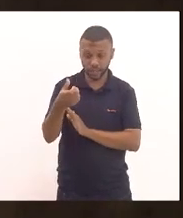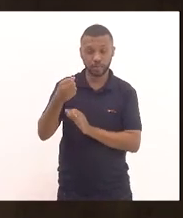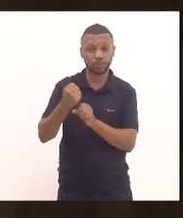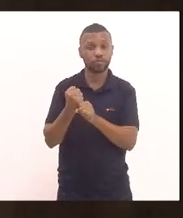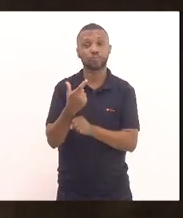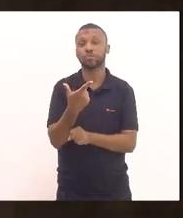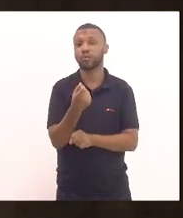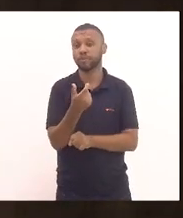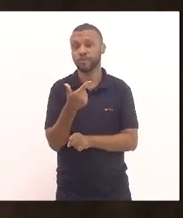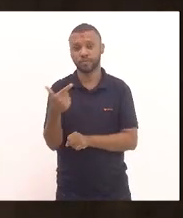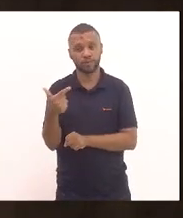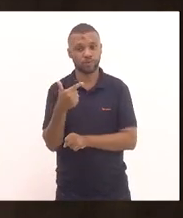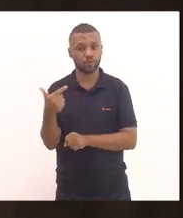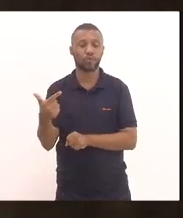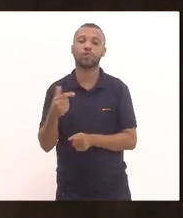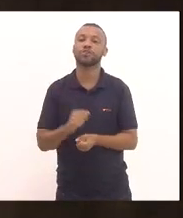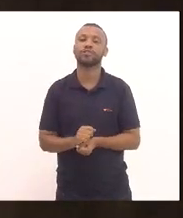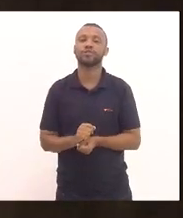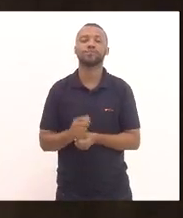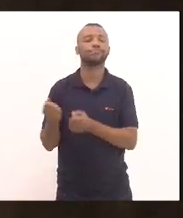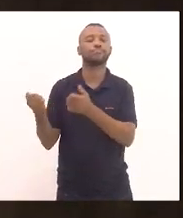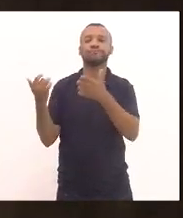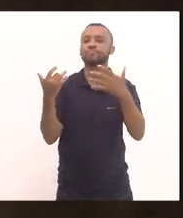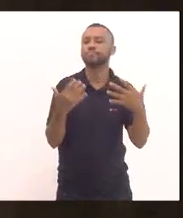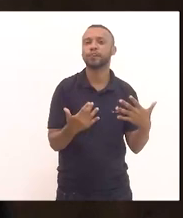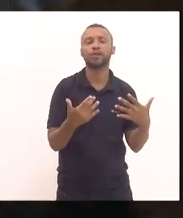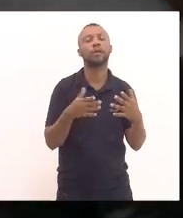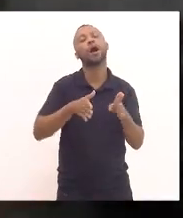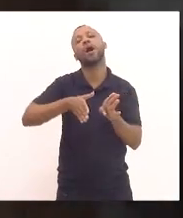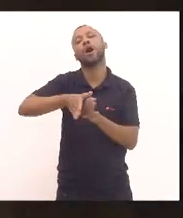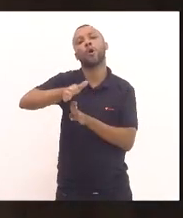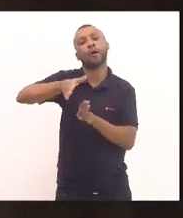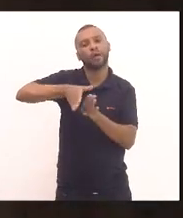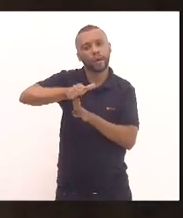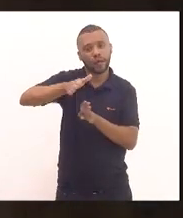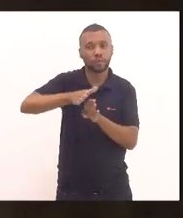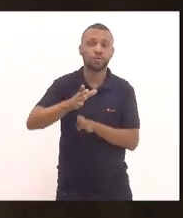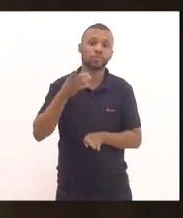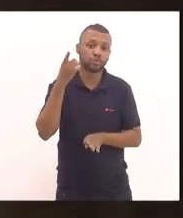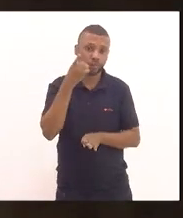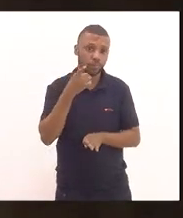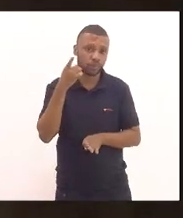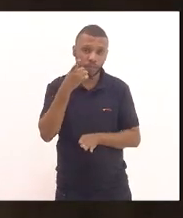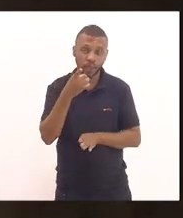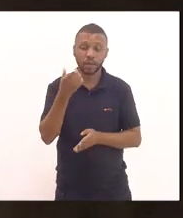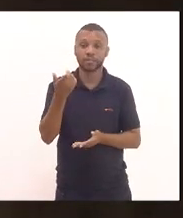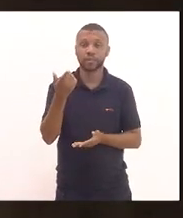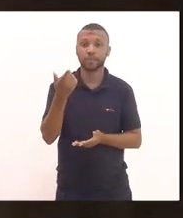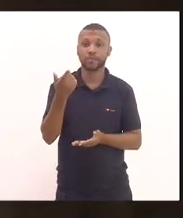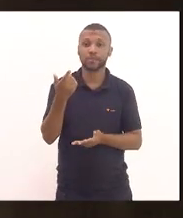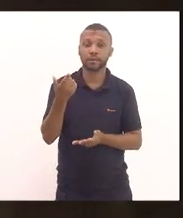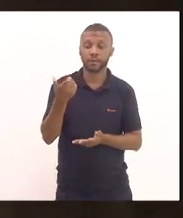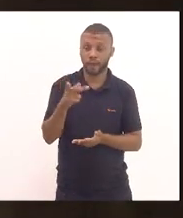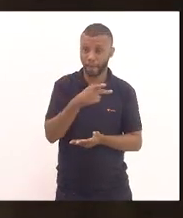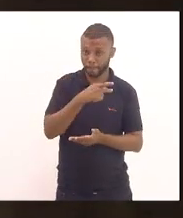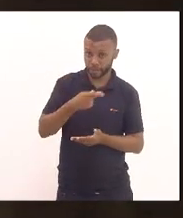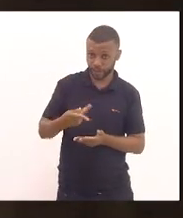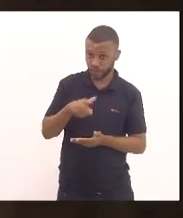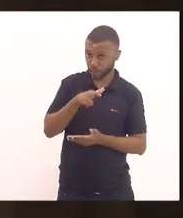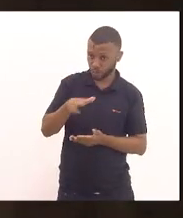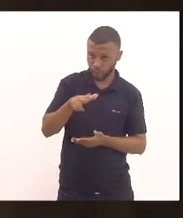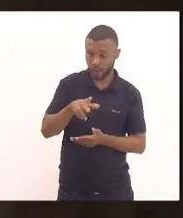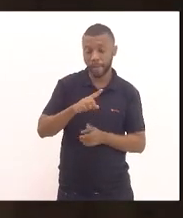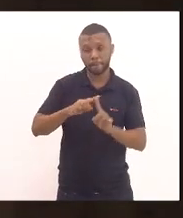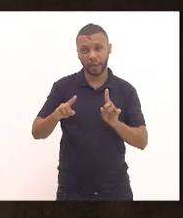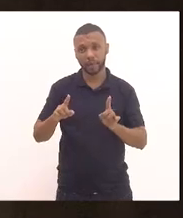2022, consoante a orientação do deputado e não presidente da CCJ,